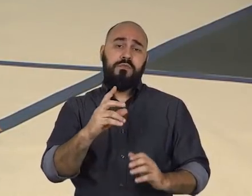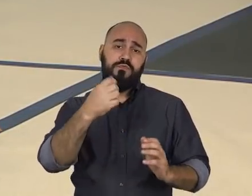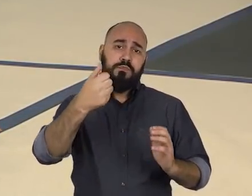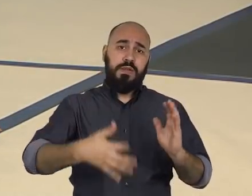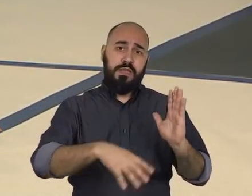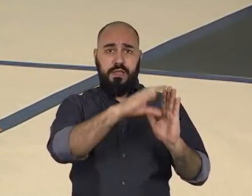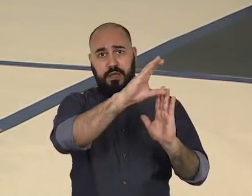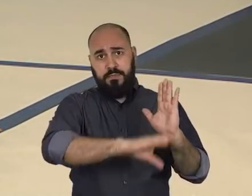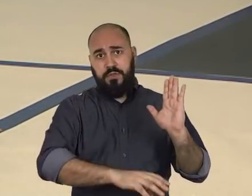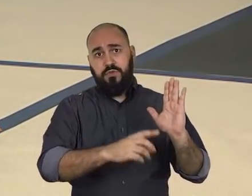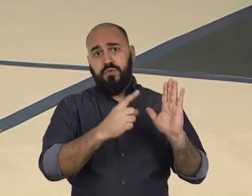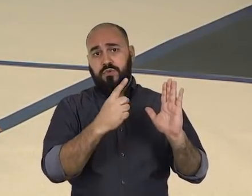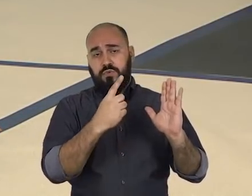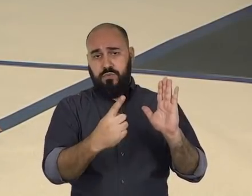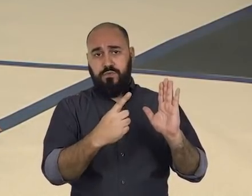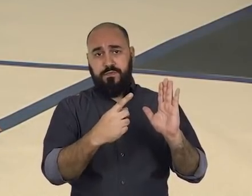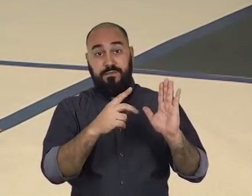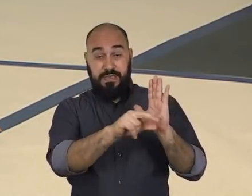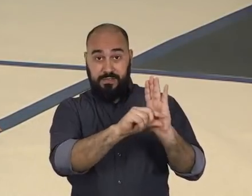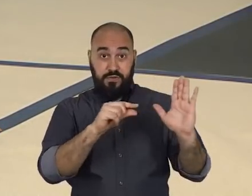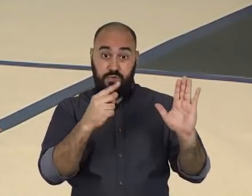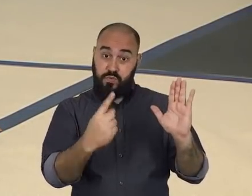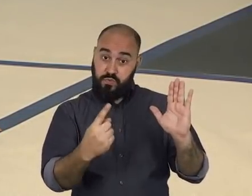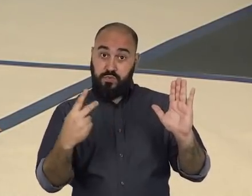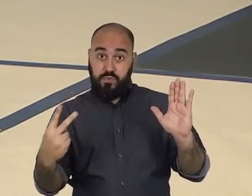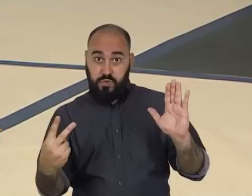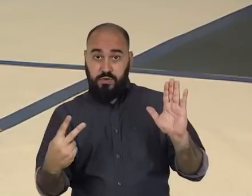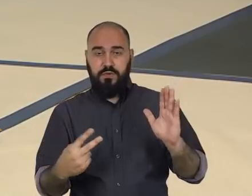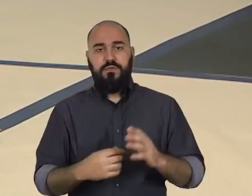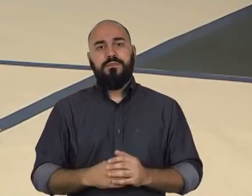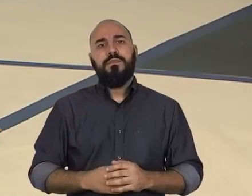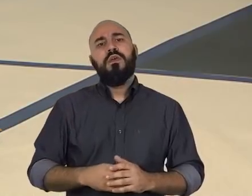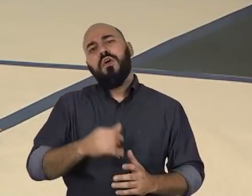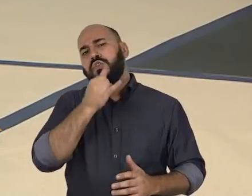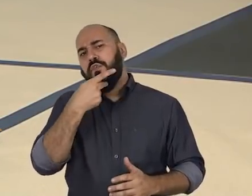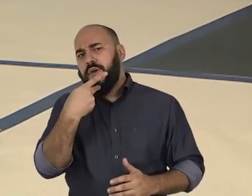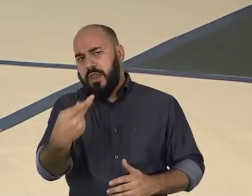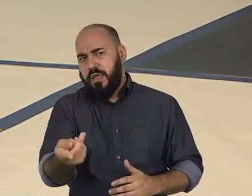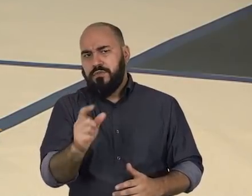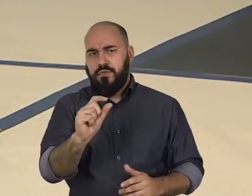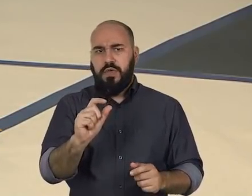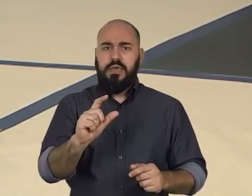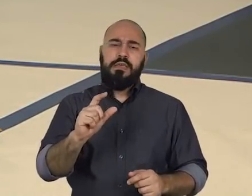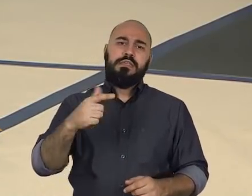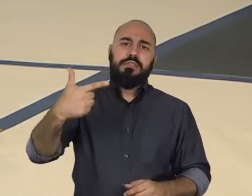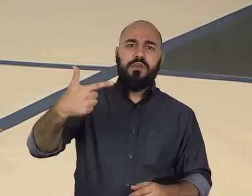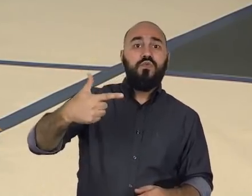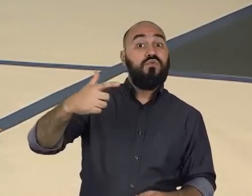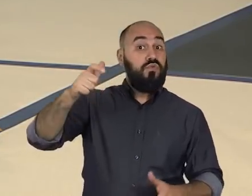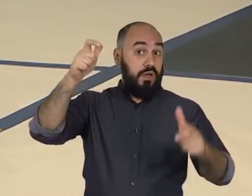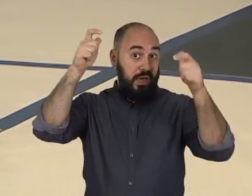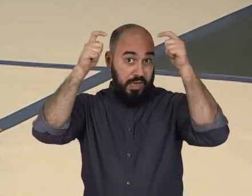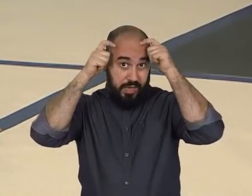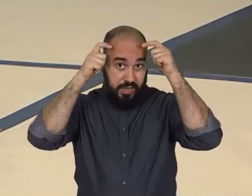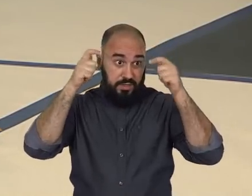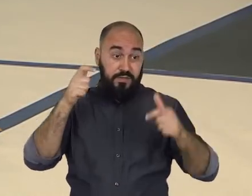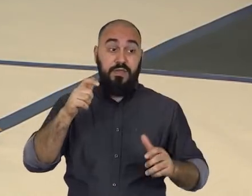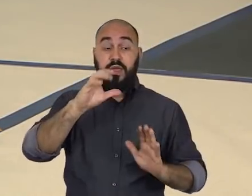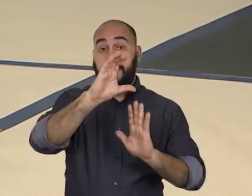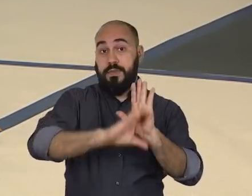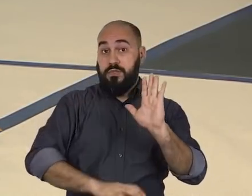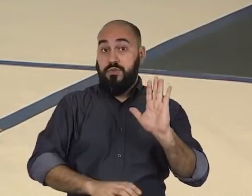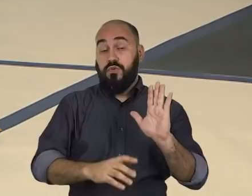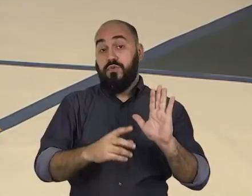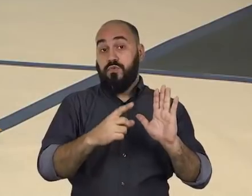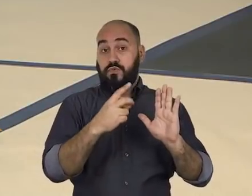1, versículos 1 e 2. Eu estou falando de 2 Reis, capítulo 24, versículo 1, que afirma que Nabucodonosor